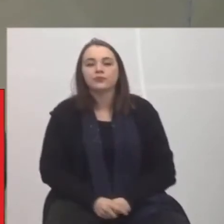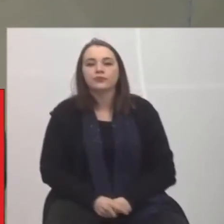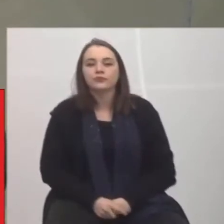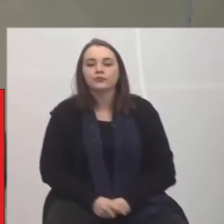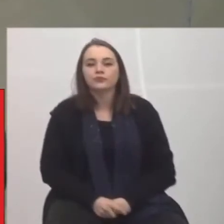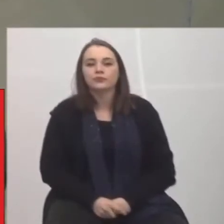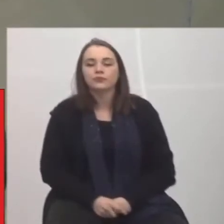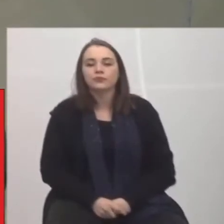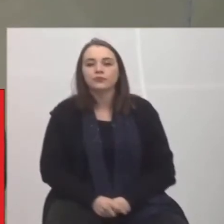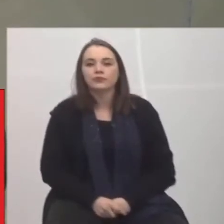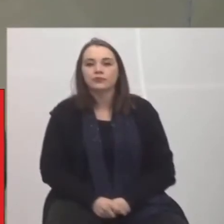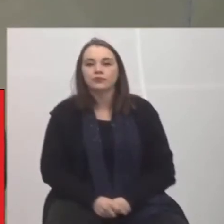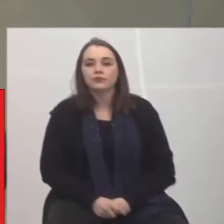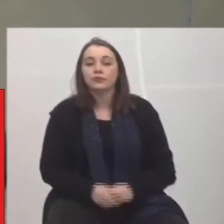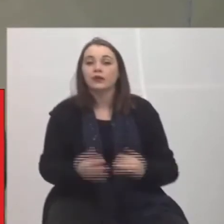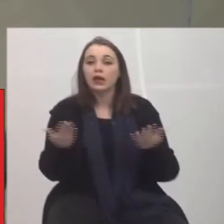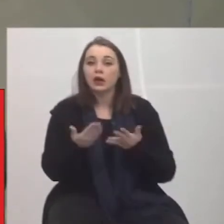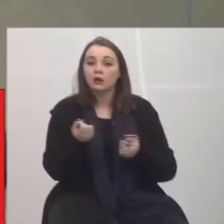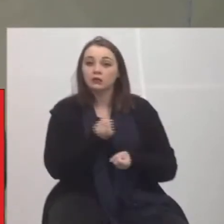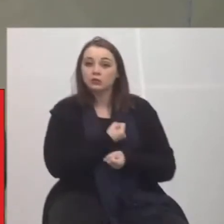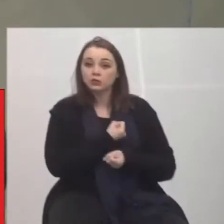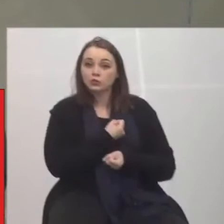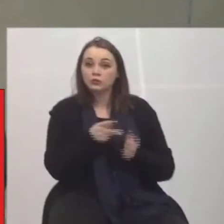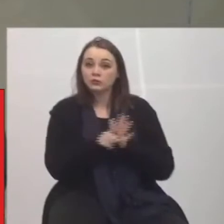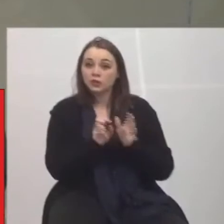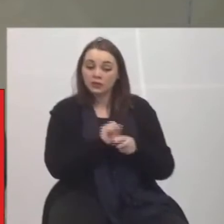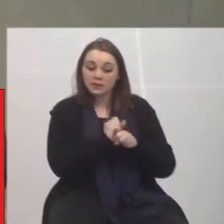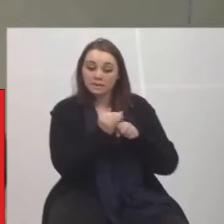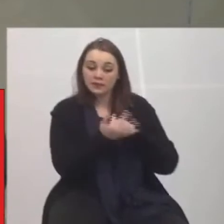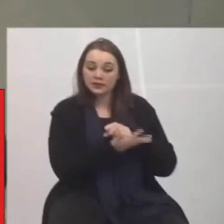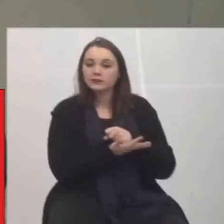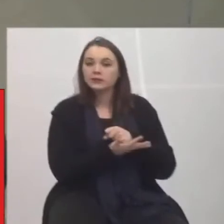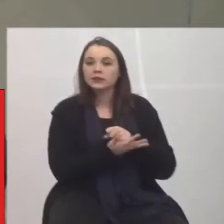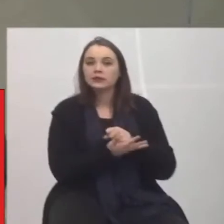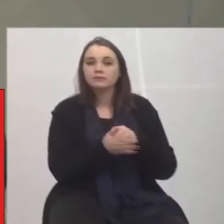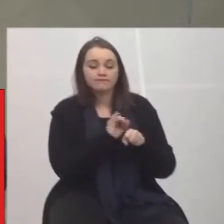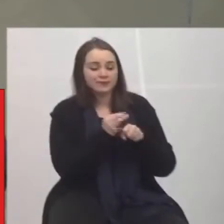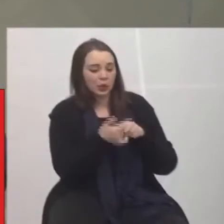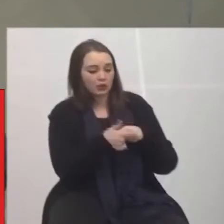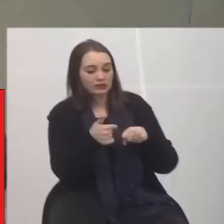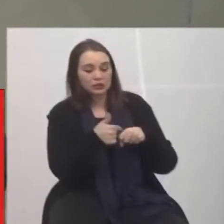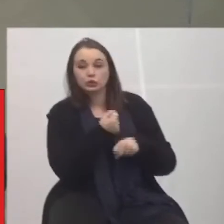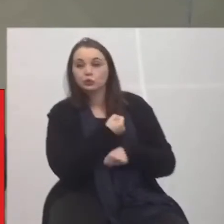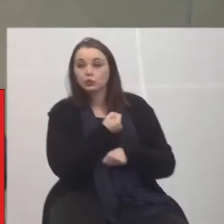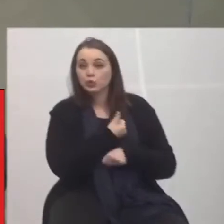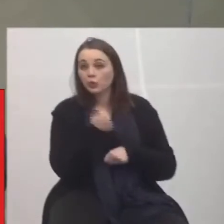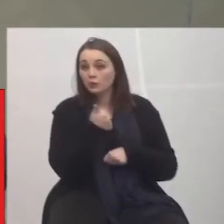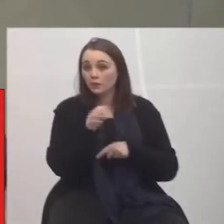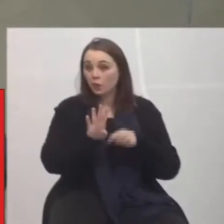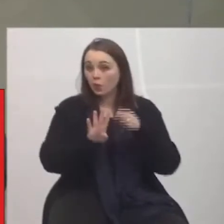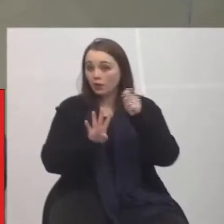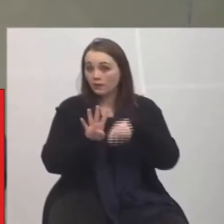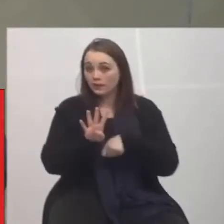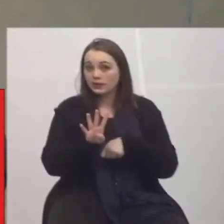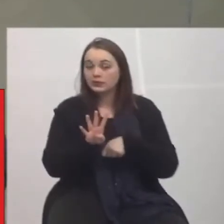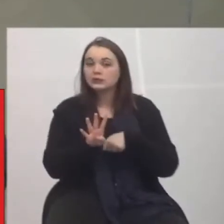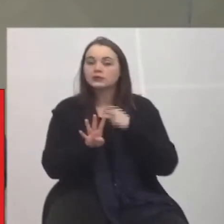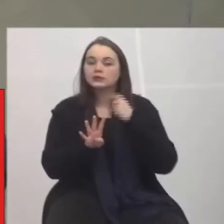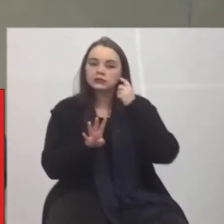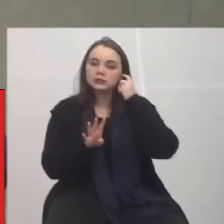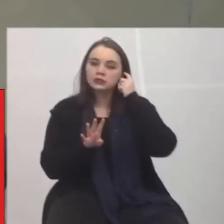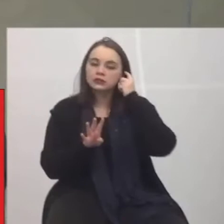Agora, alguns números da pandemia, tá? Então, a Covid em números no primeiro quadrimestre, então, conforme